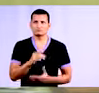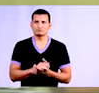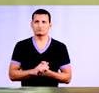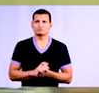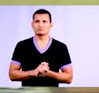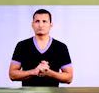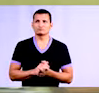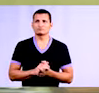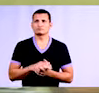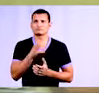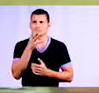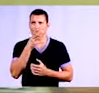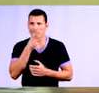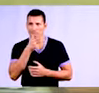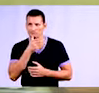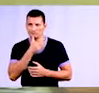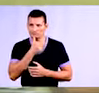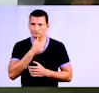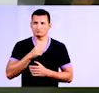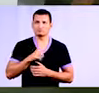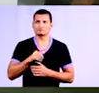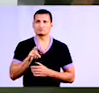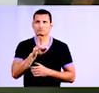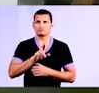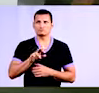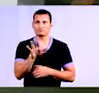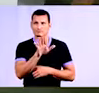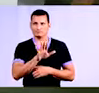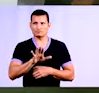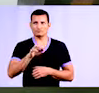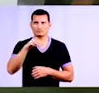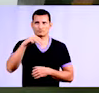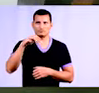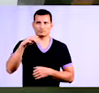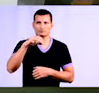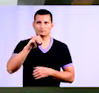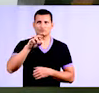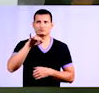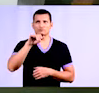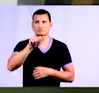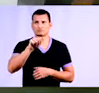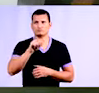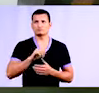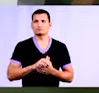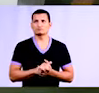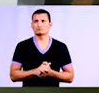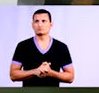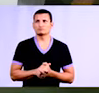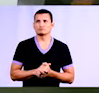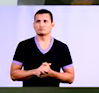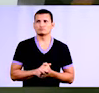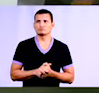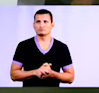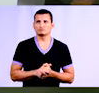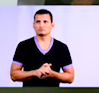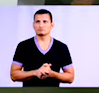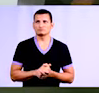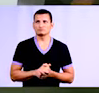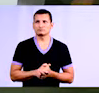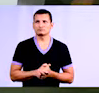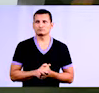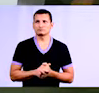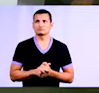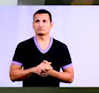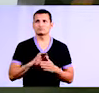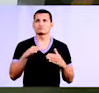memória virtual. Parabéns, exatamente Quem isso. que é esse aluno? Ele não falou o nome dele aqui. Escreva o nome. Valéria, por favor, qual foi